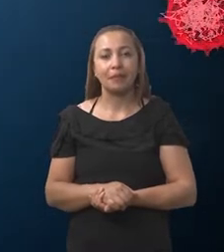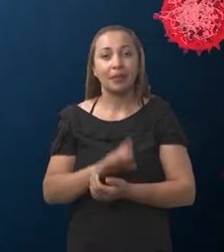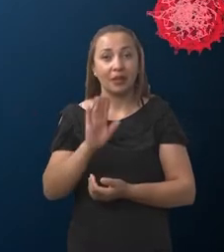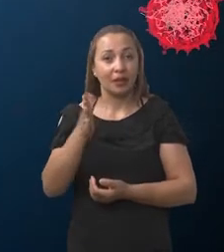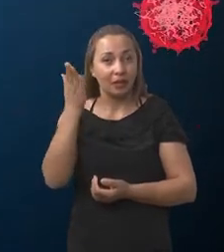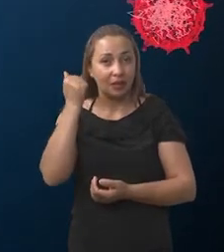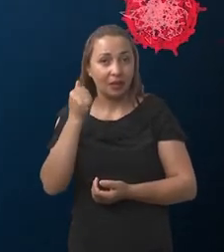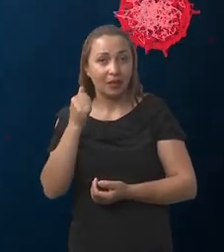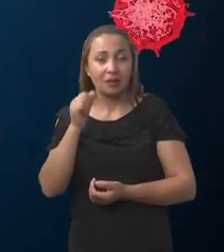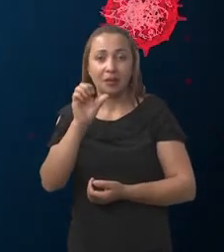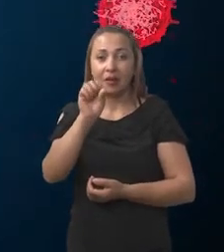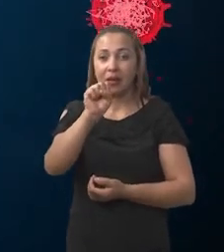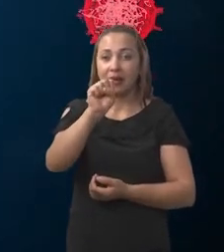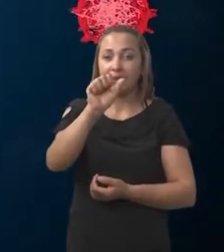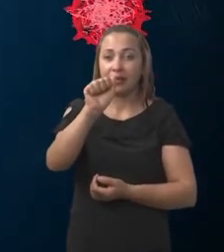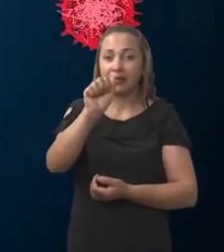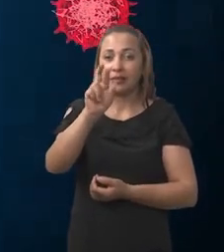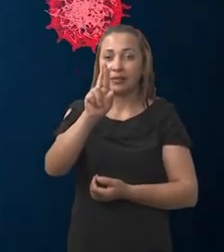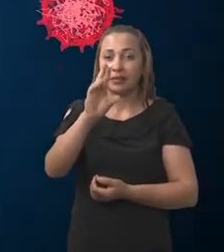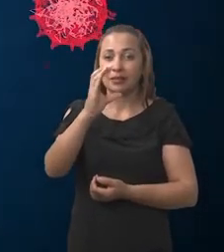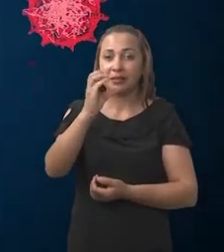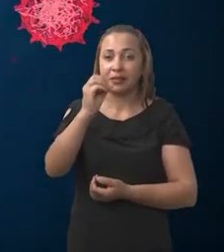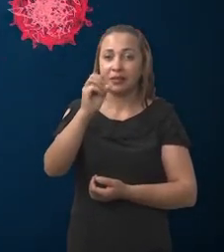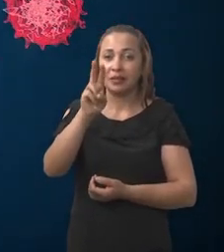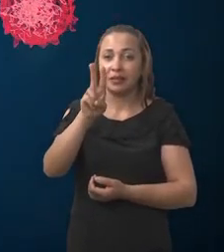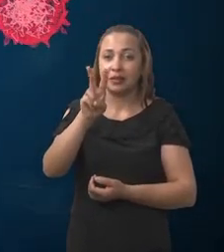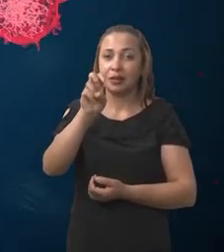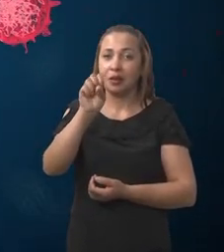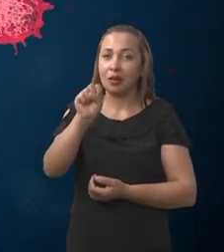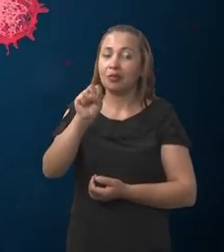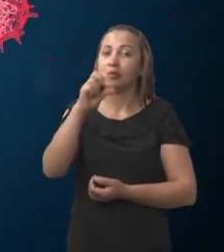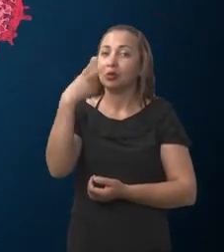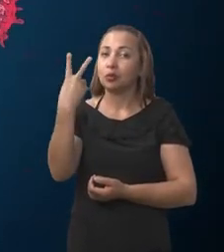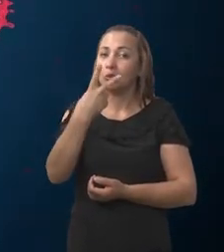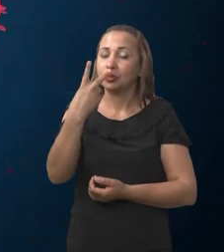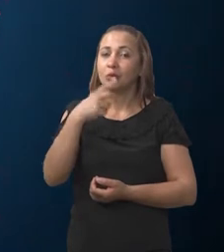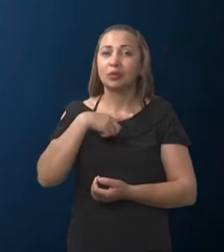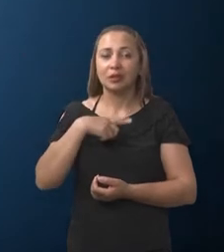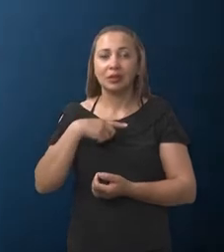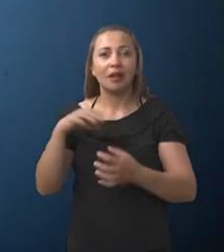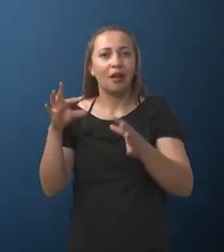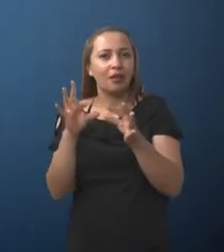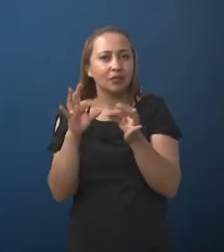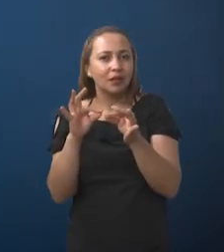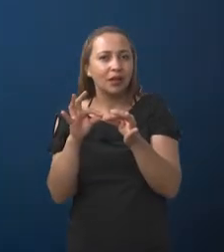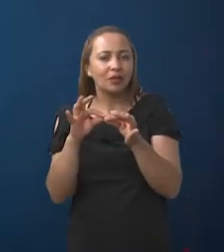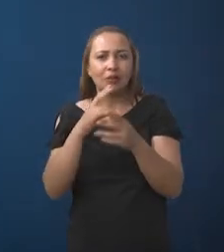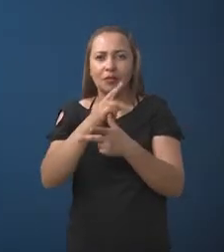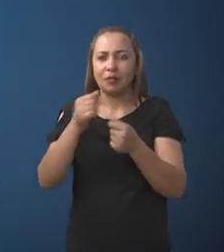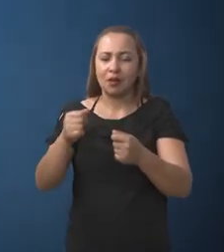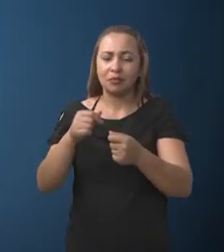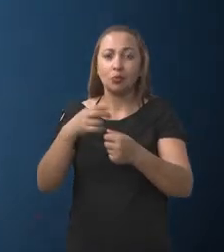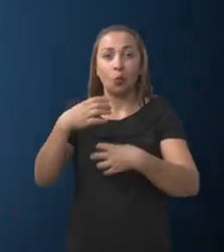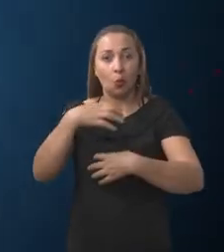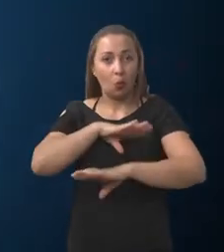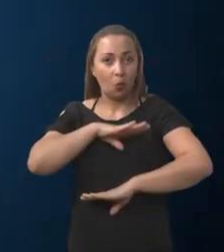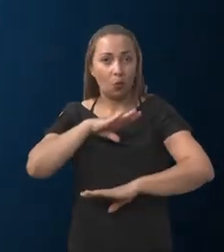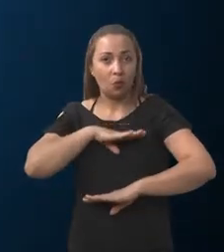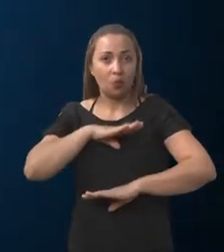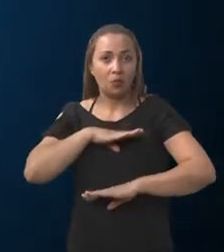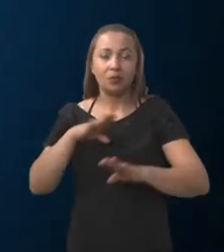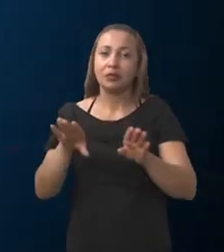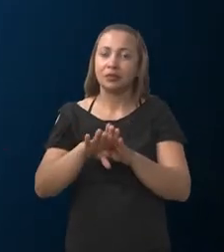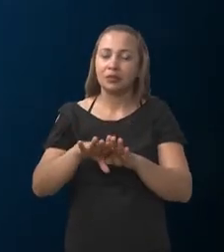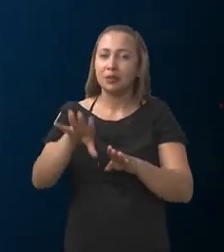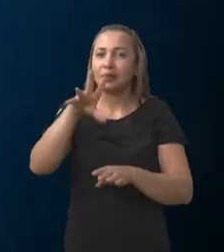Sabe que o SARS-CoV-2, que é o vírus causador da Covid, ele tem afinidade por diversos tecidos do corpo, inclusive pelo